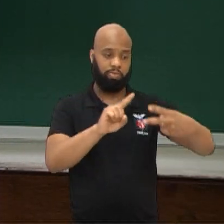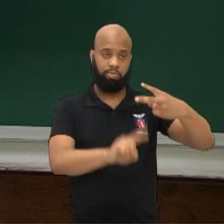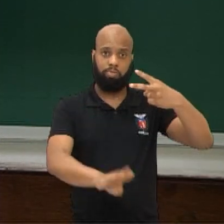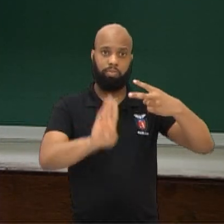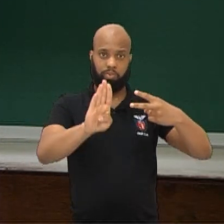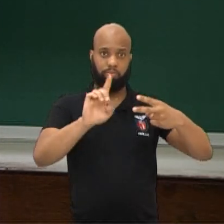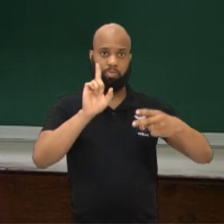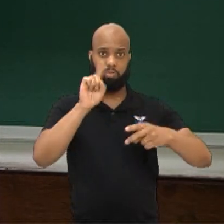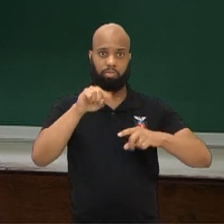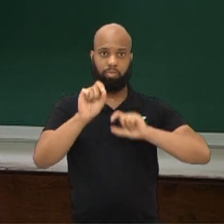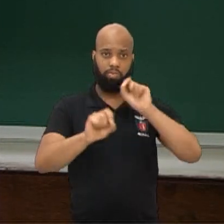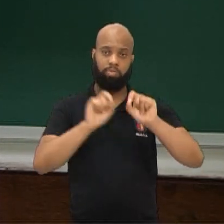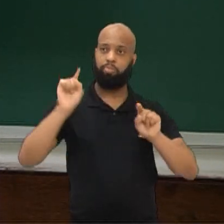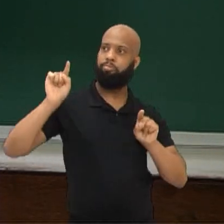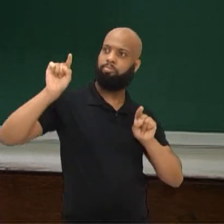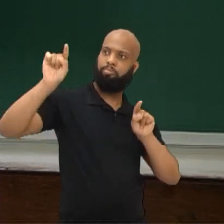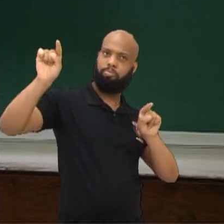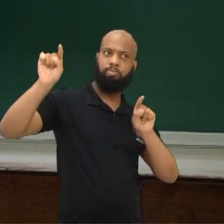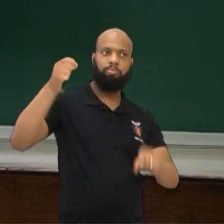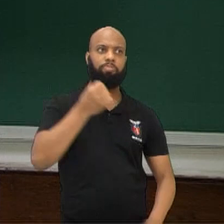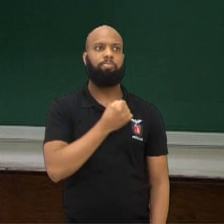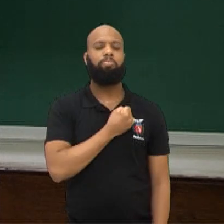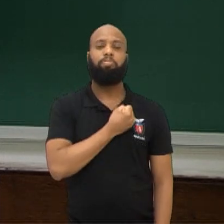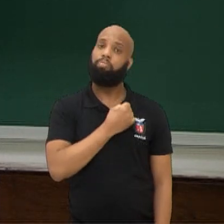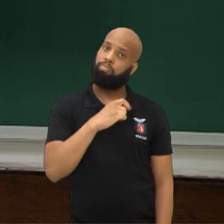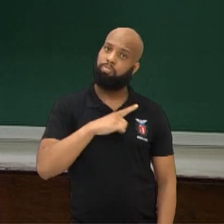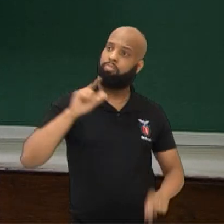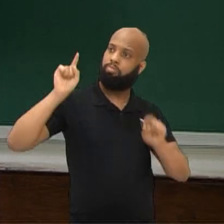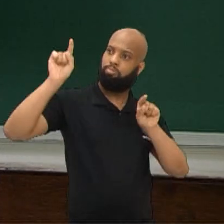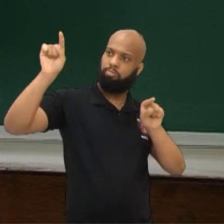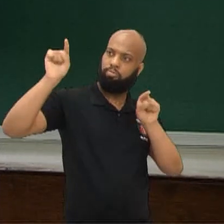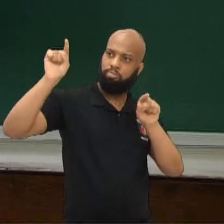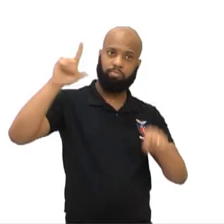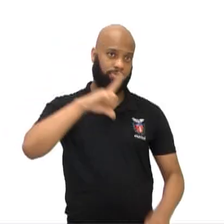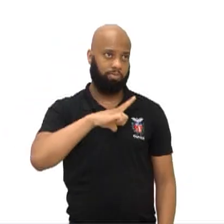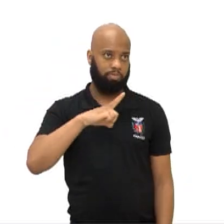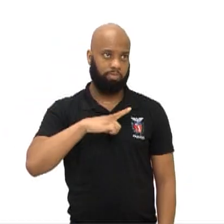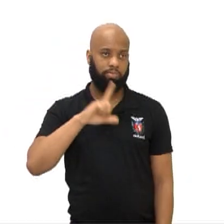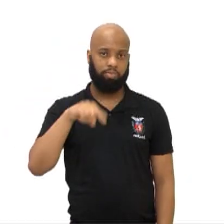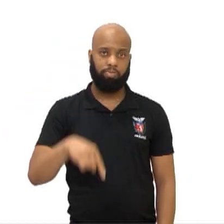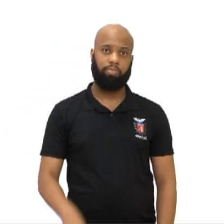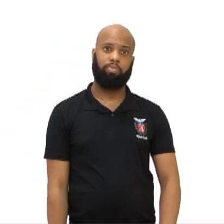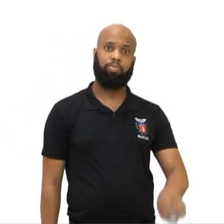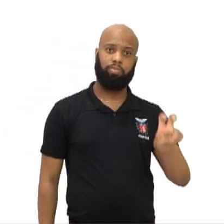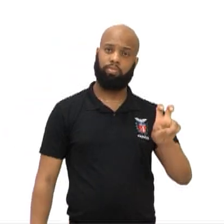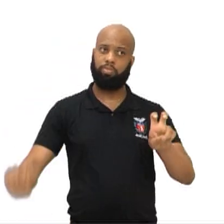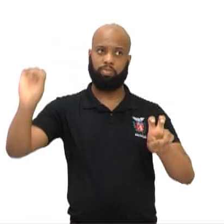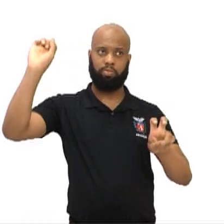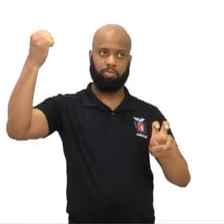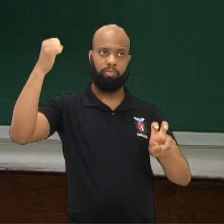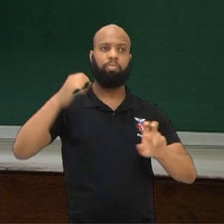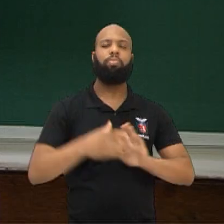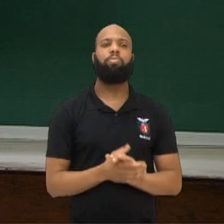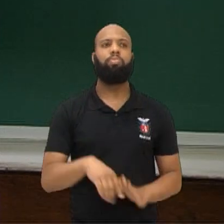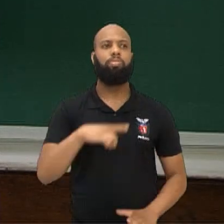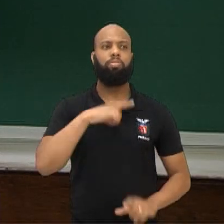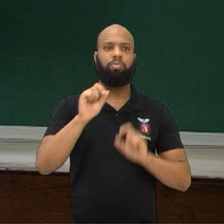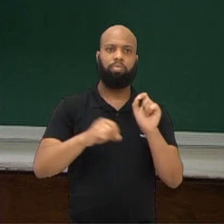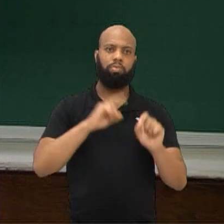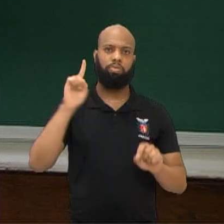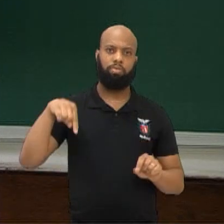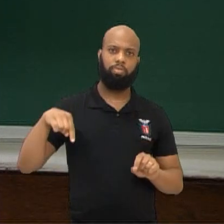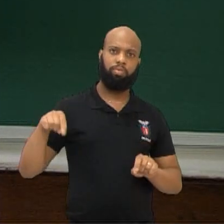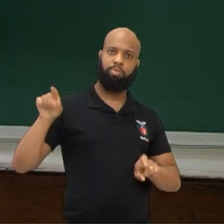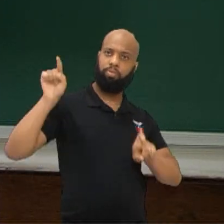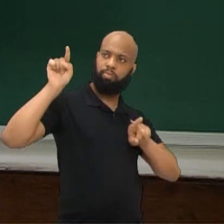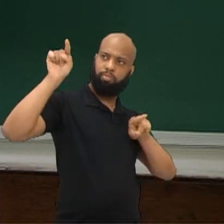são os meios. Então, quais são os meios dessa proporção? Aqui estão, ó, 5 e 8. Então, eu tenho, esses